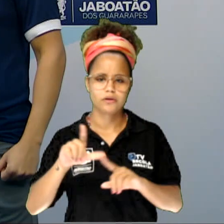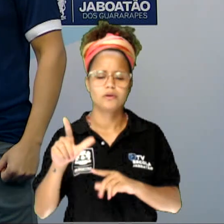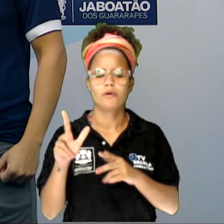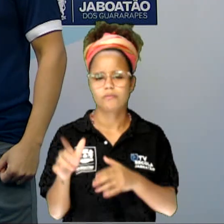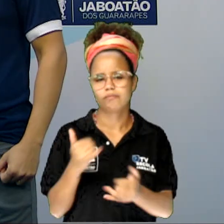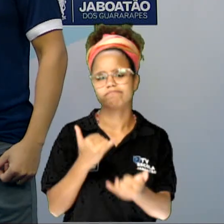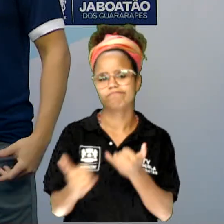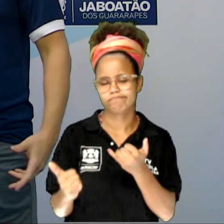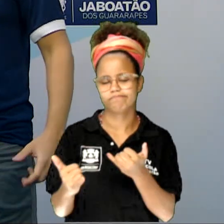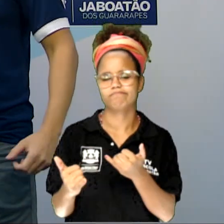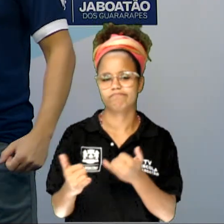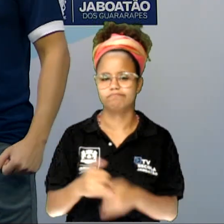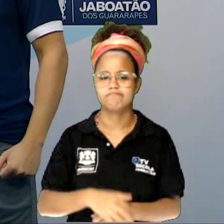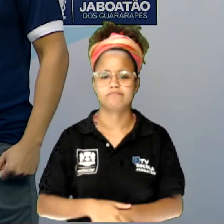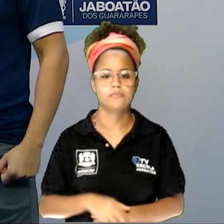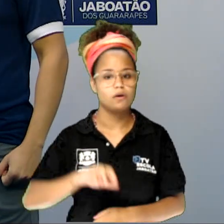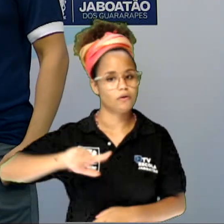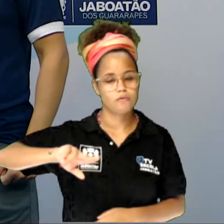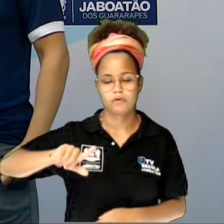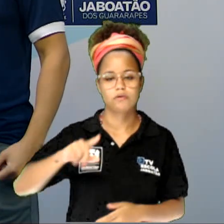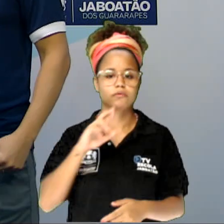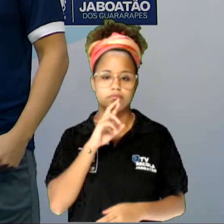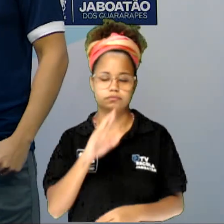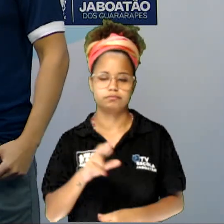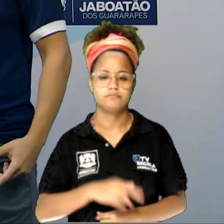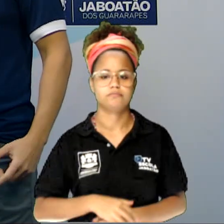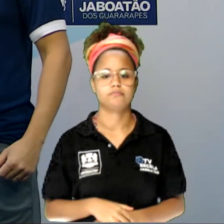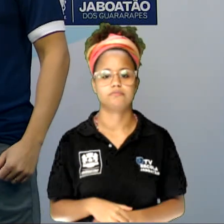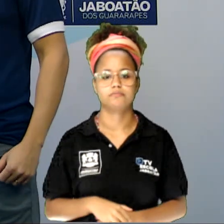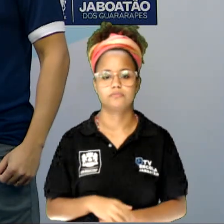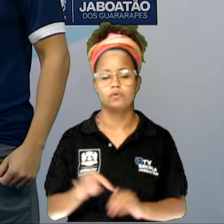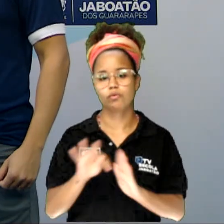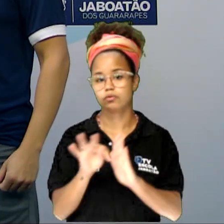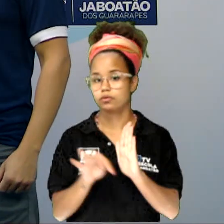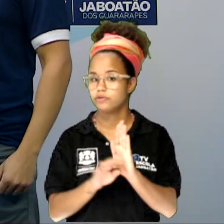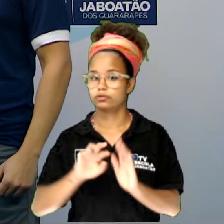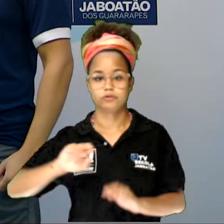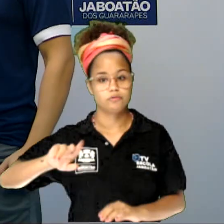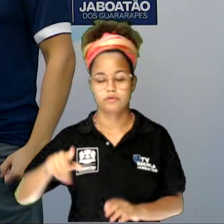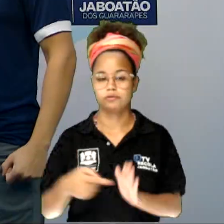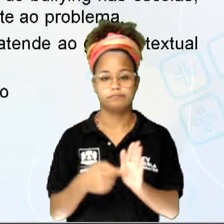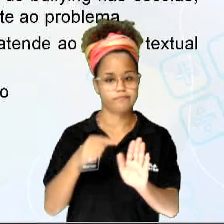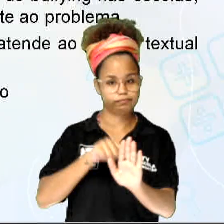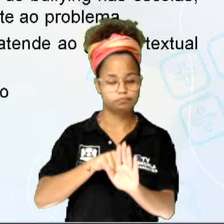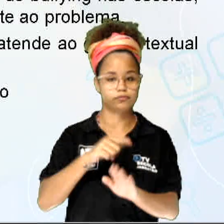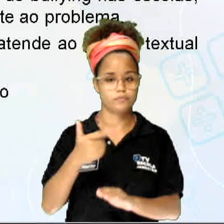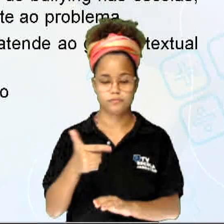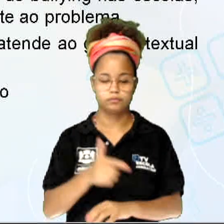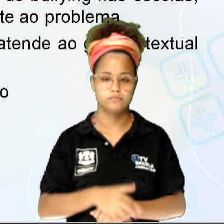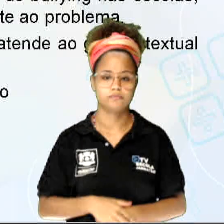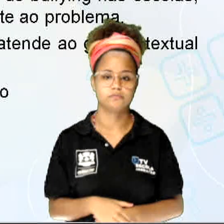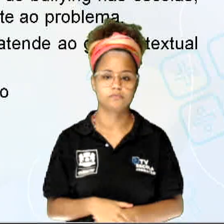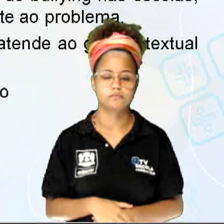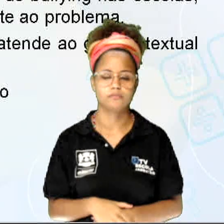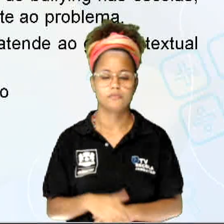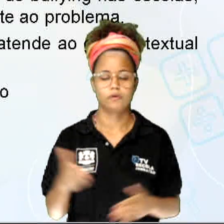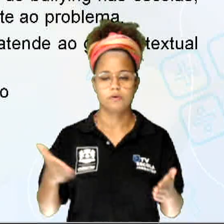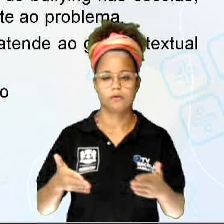mesma coisa. Não é a nossa resposta. O nosso texto não é figurado. Vamos agora para o item D, na tela.